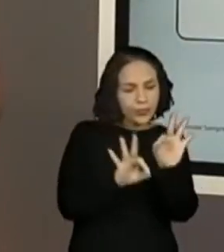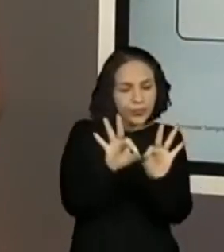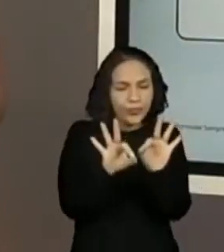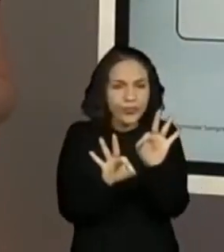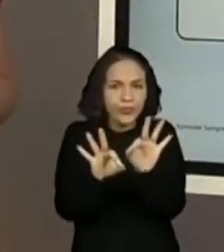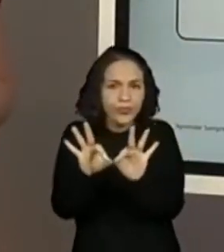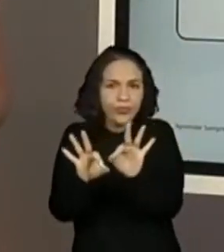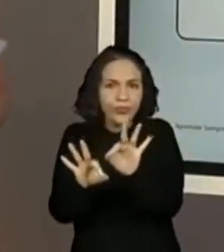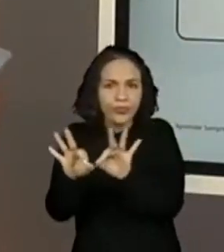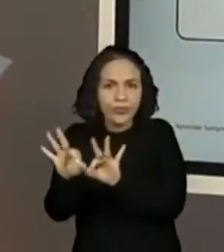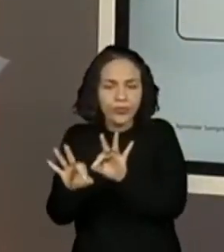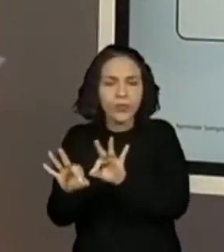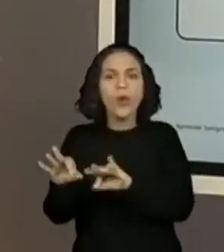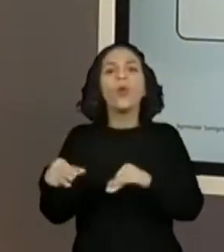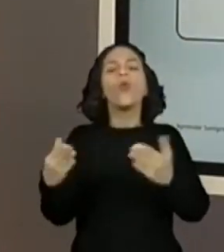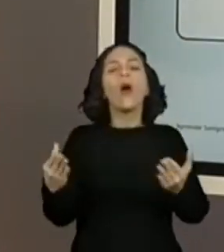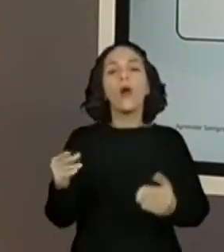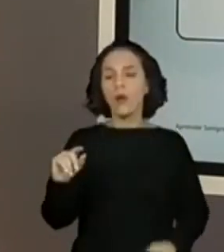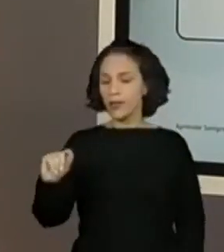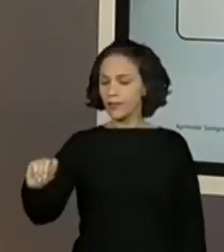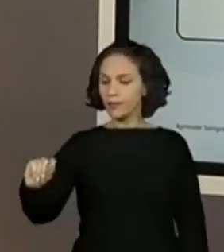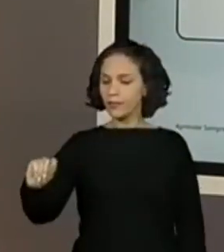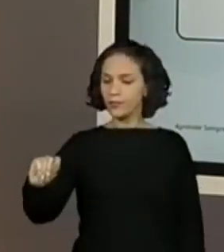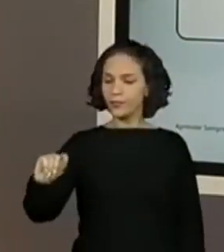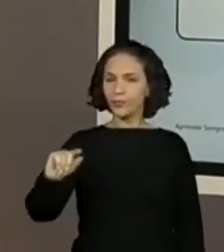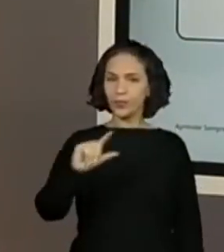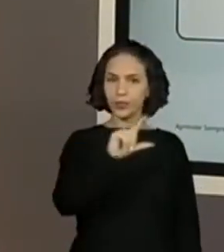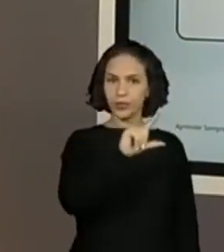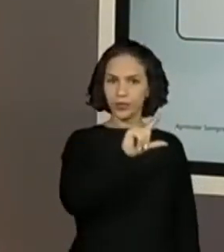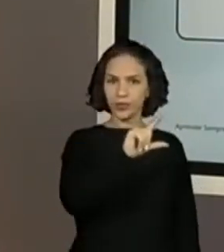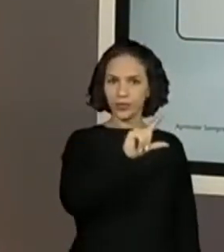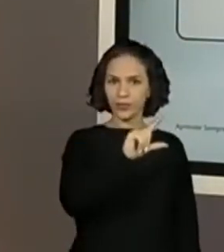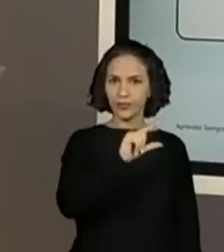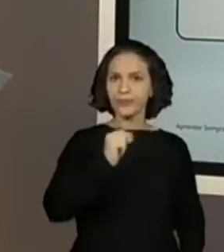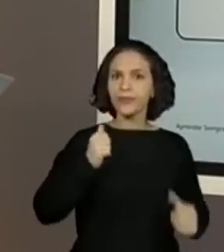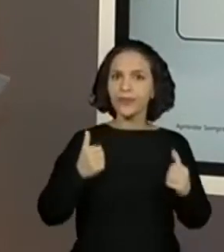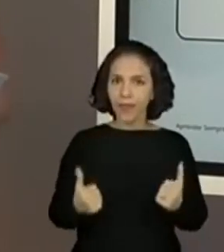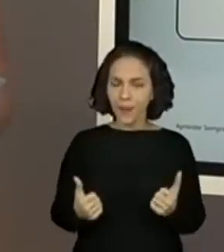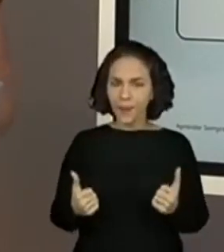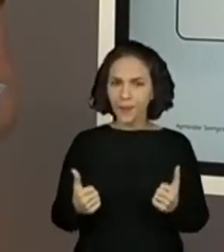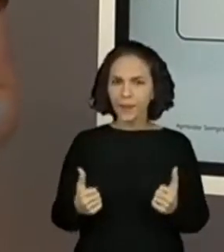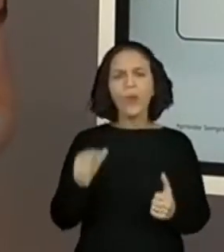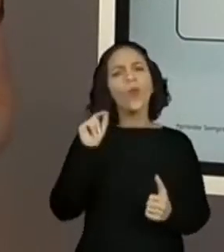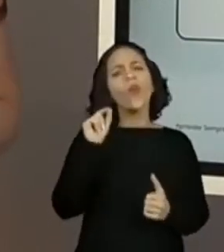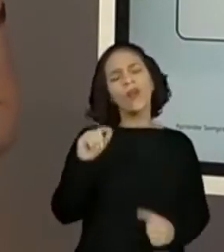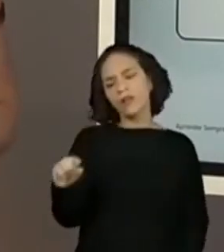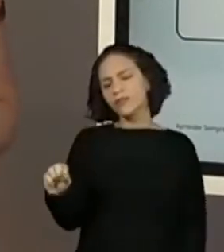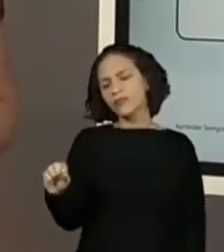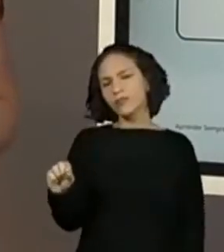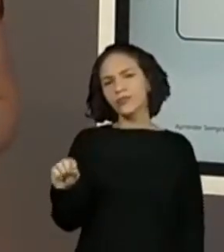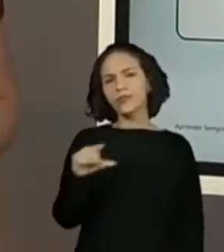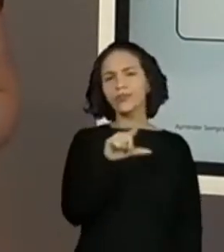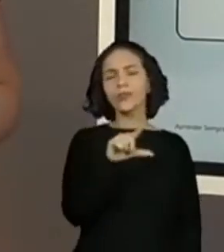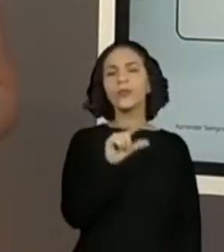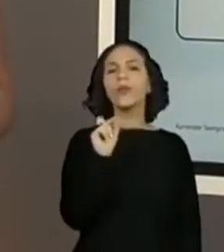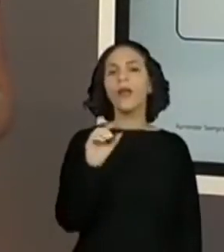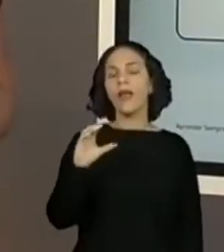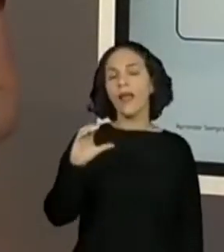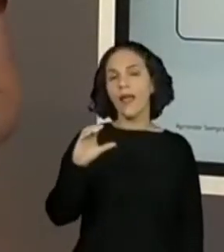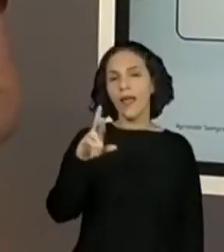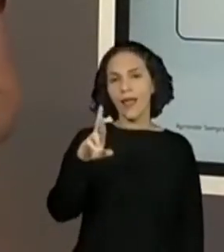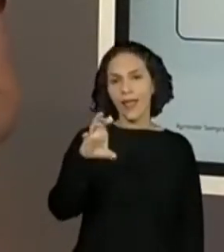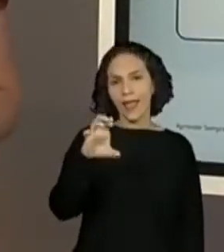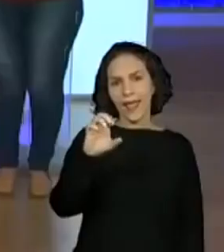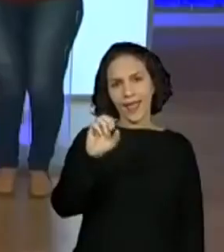de baixo, na ordem crescente, tá bom? O que, que é a ordem crescente mesmo, professora Vivi? Do